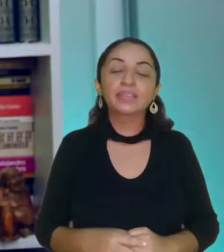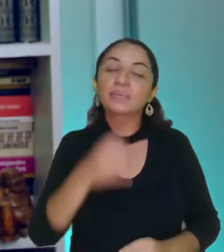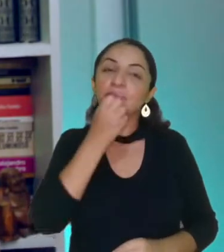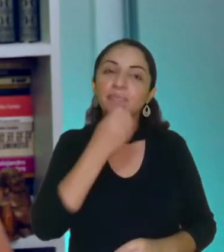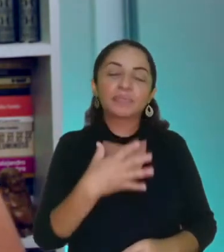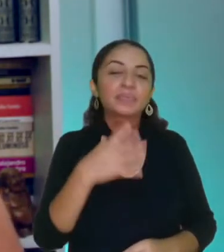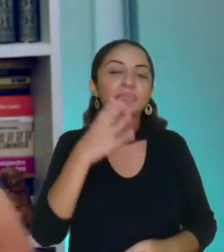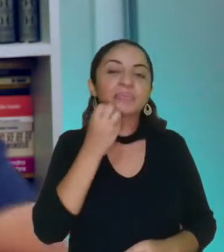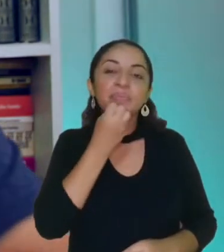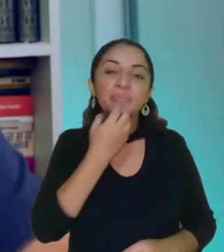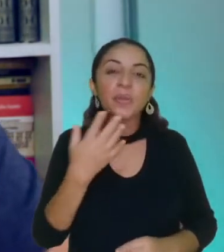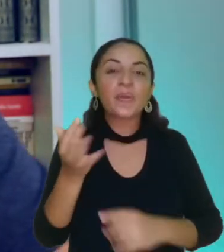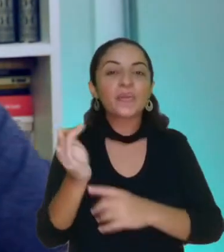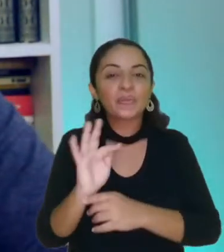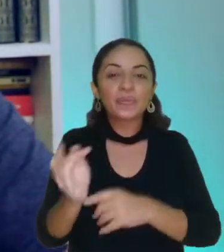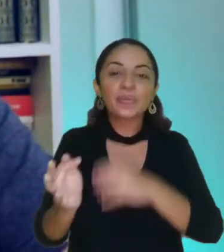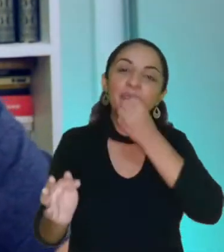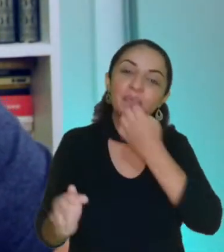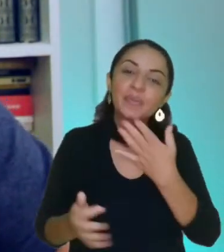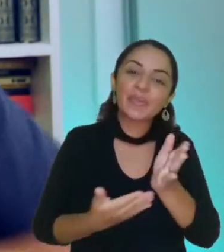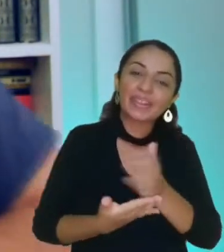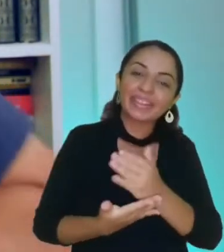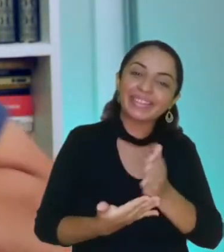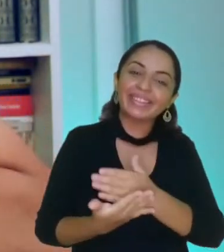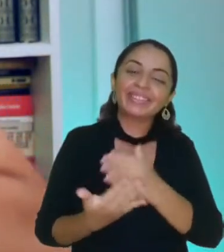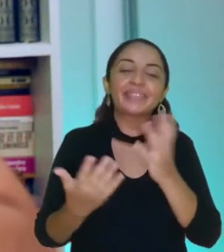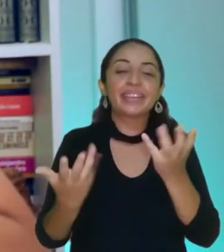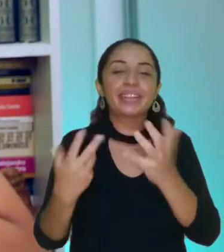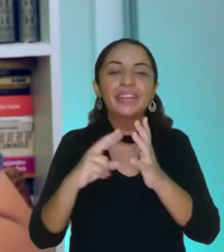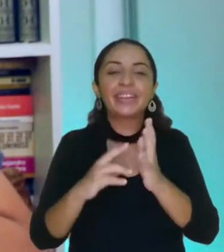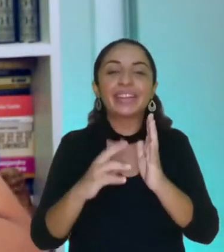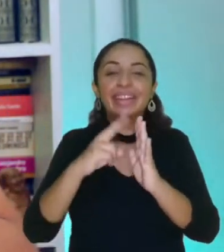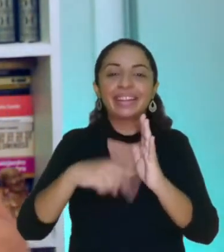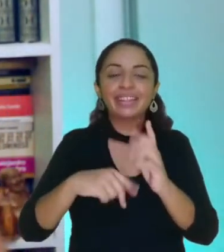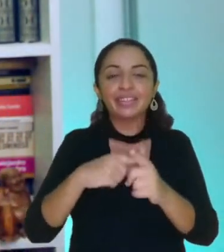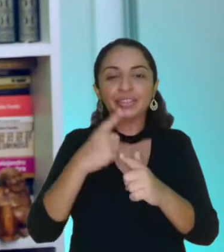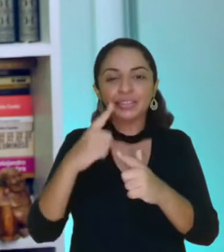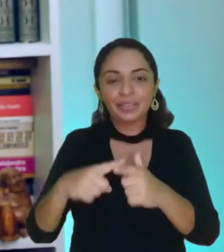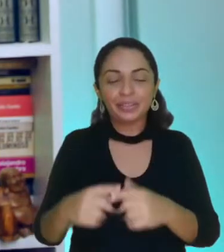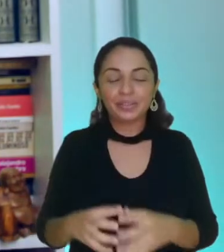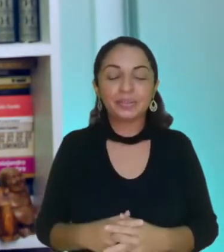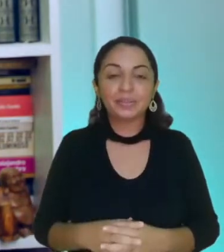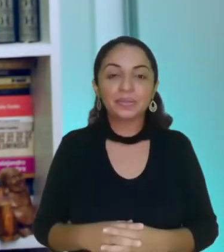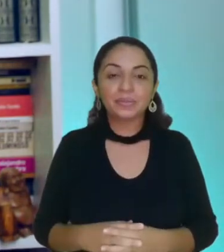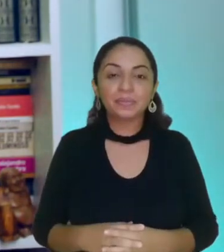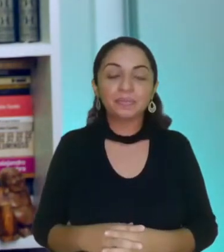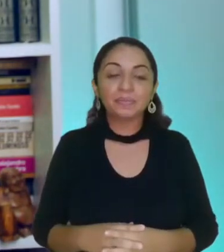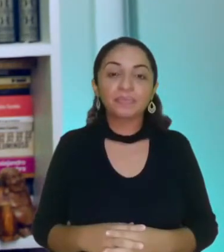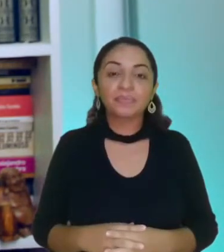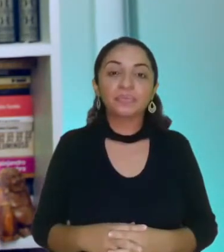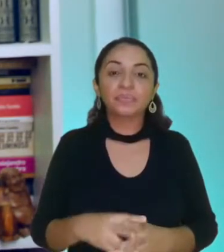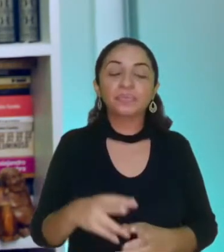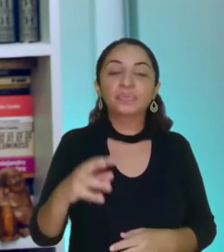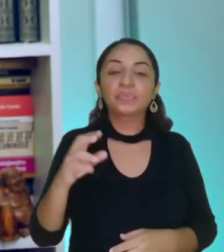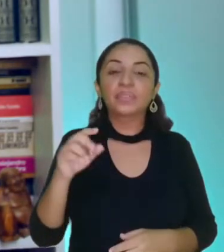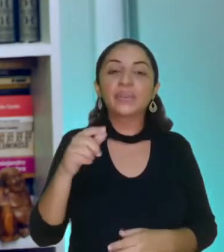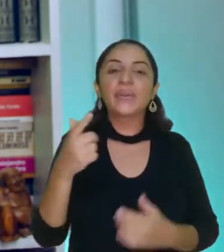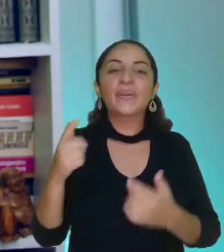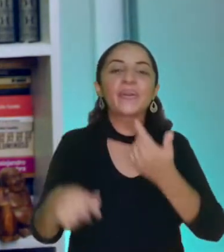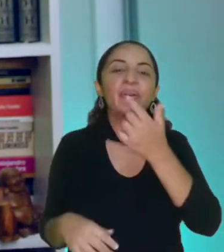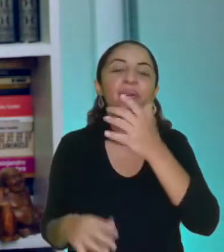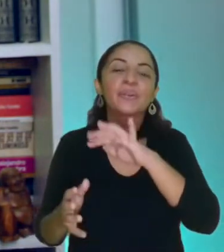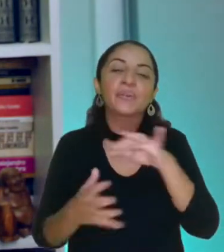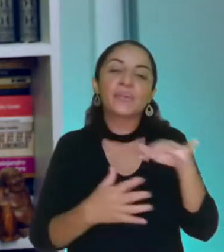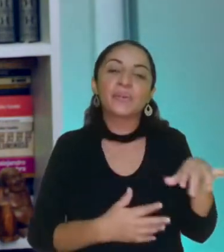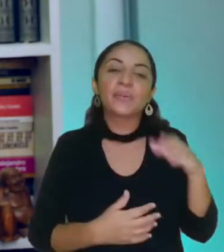Spartacus. Muito bom. Muito bom filme, muito bom livro. Vou reler nessa edição aqui. A Romana, do Alberto Moravia. Esse é um